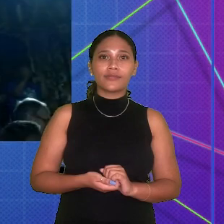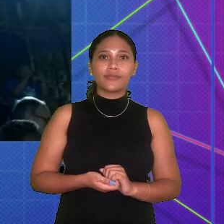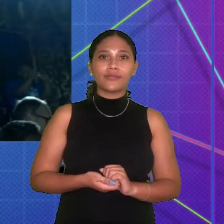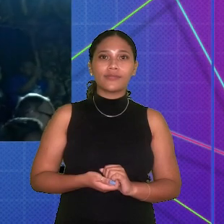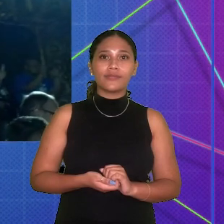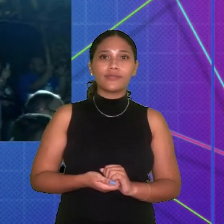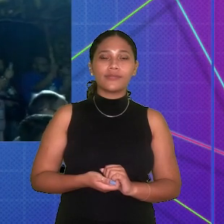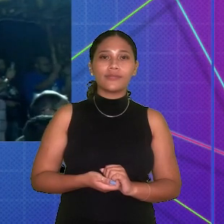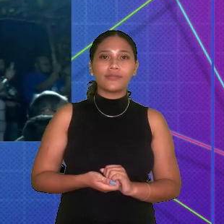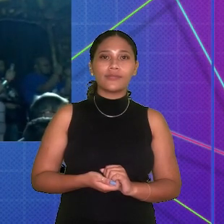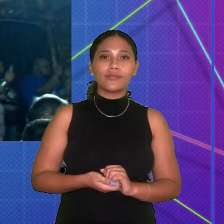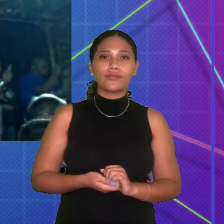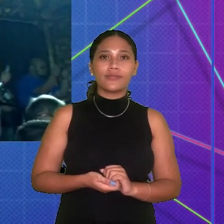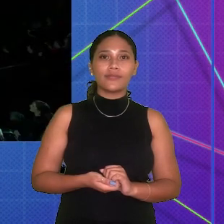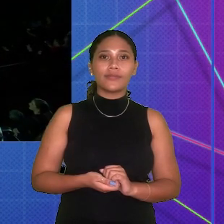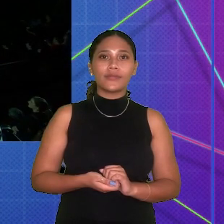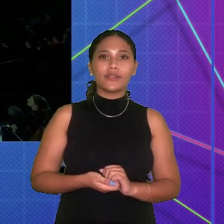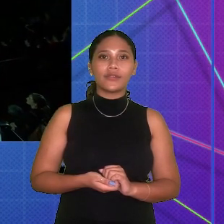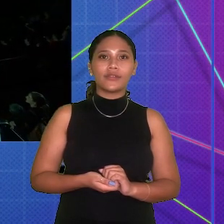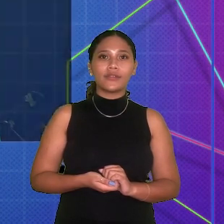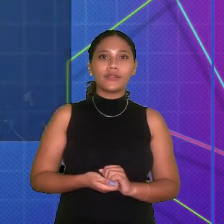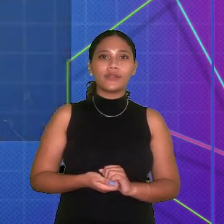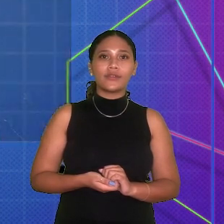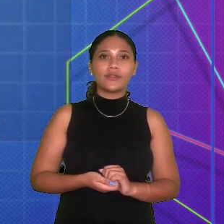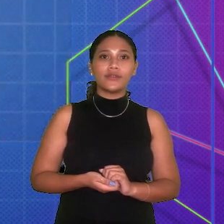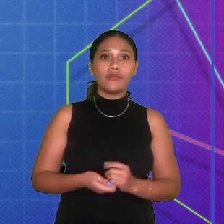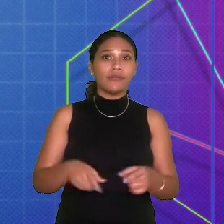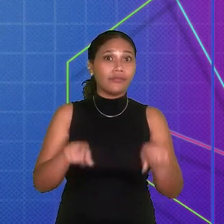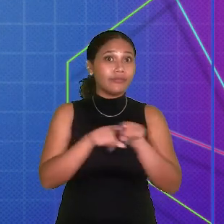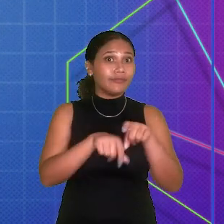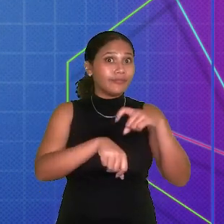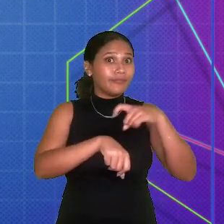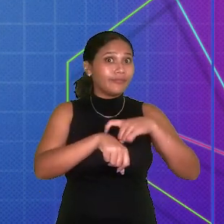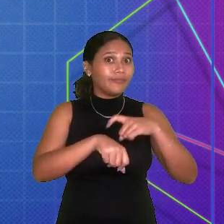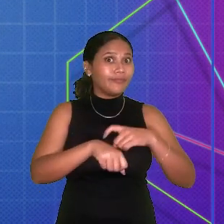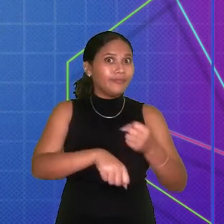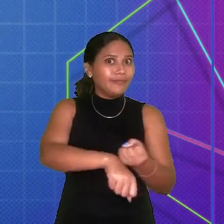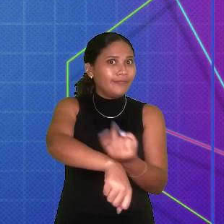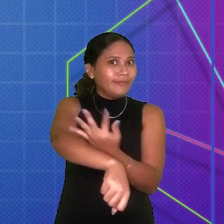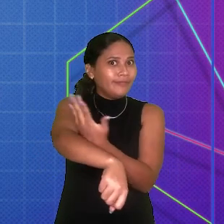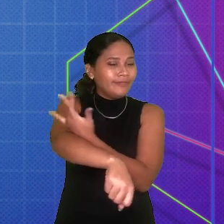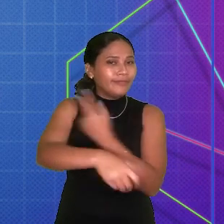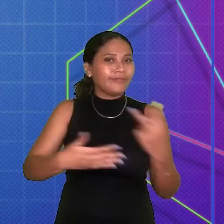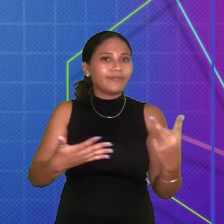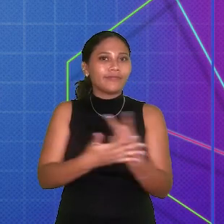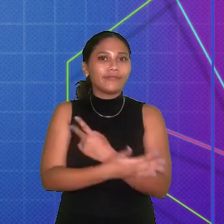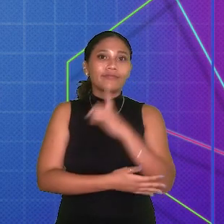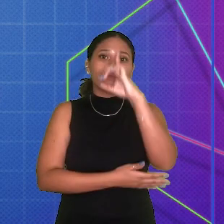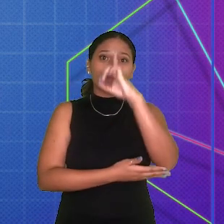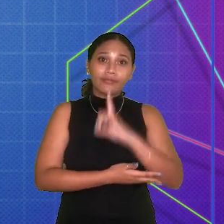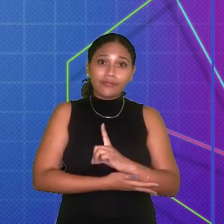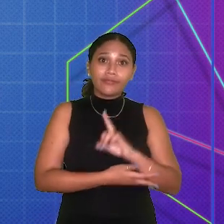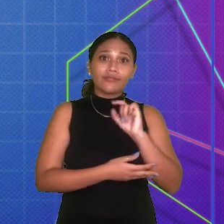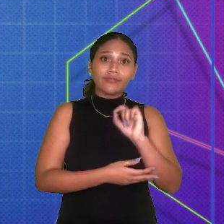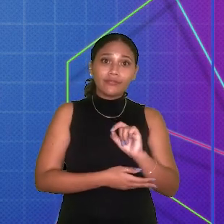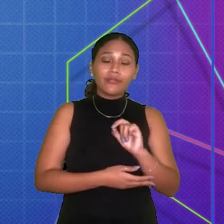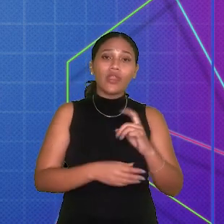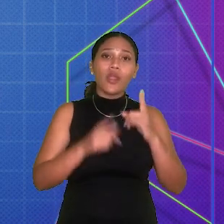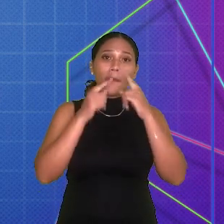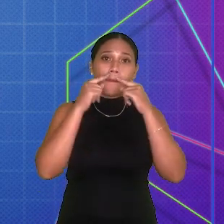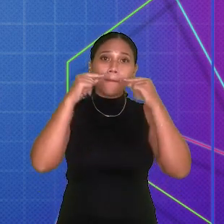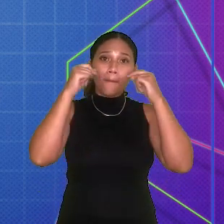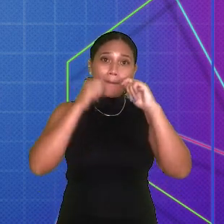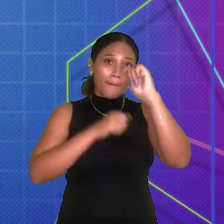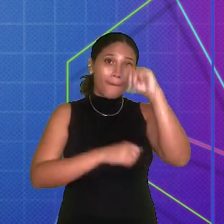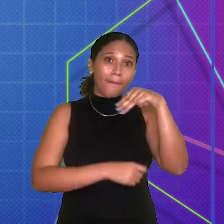Please welcome Yoshinori Kitase. E o momento emocionante quando o diretor de Mario + Rabbids foi